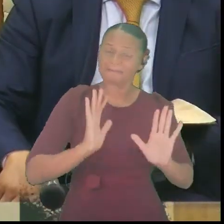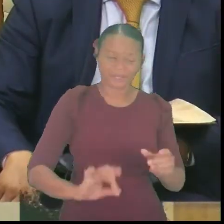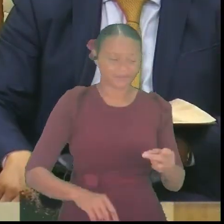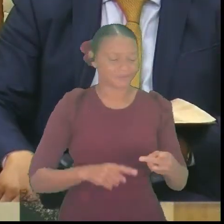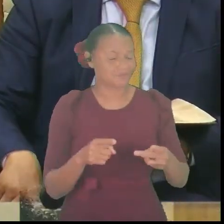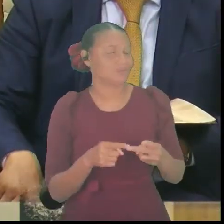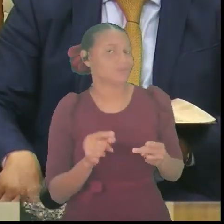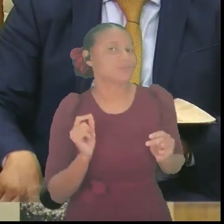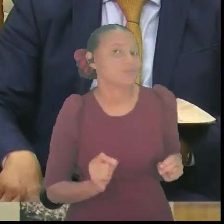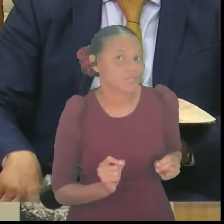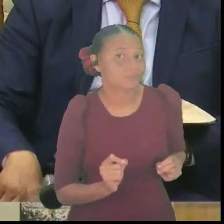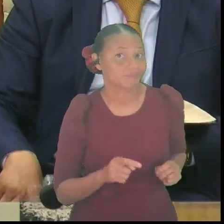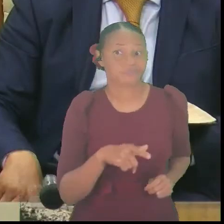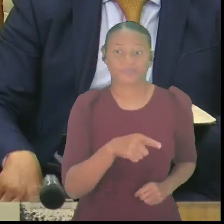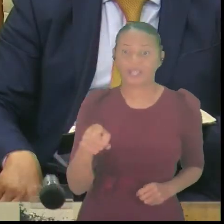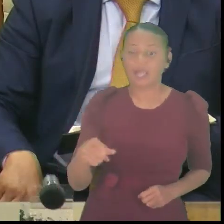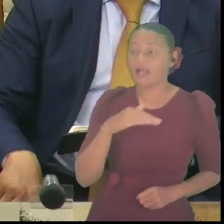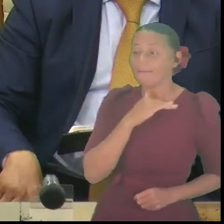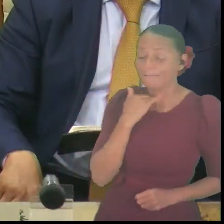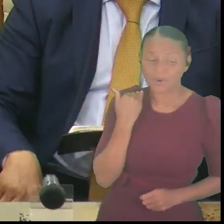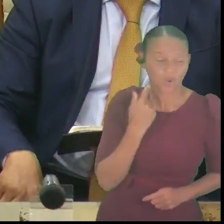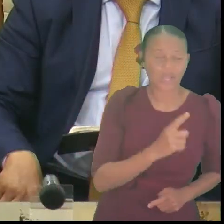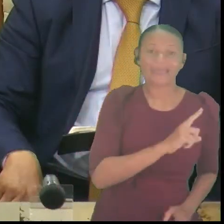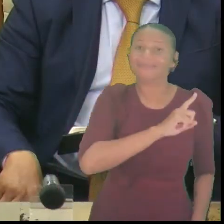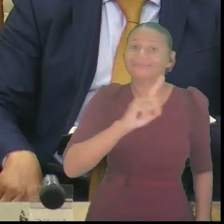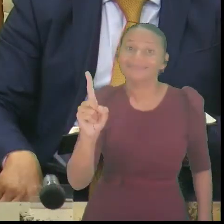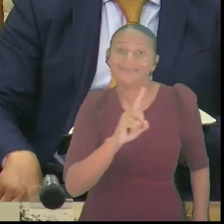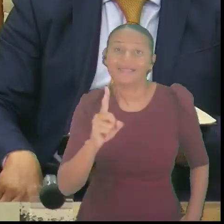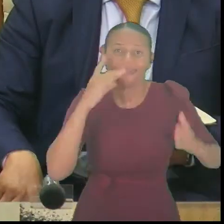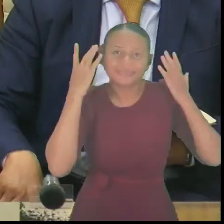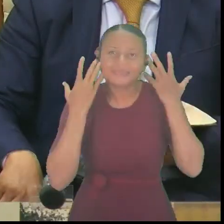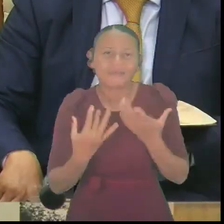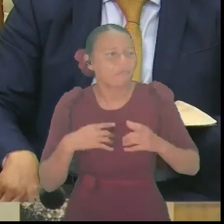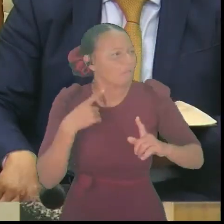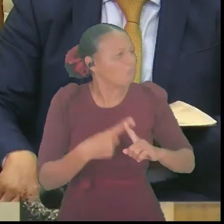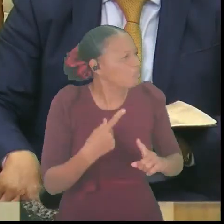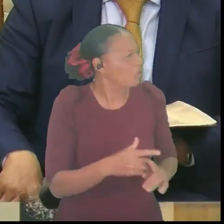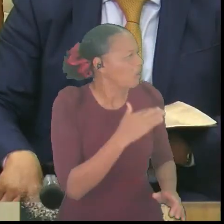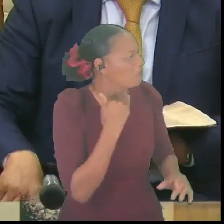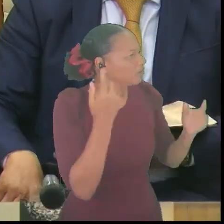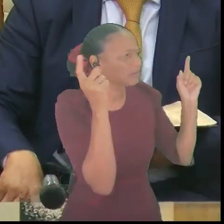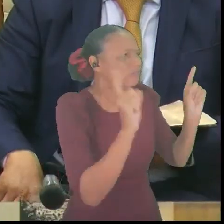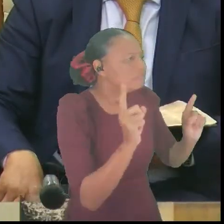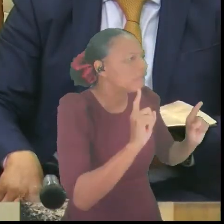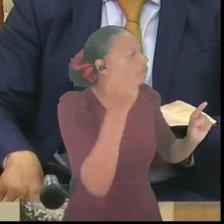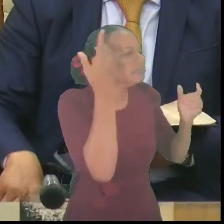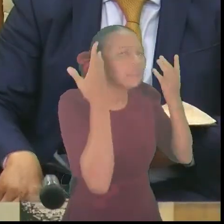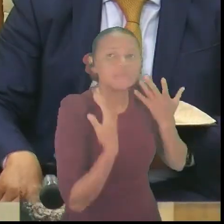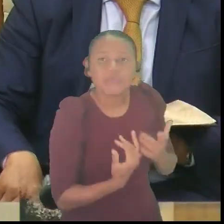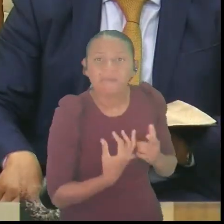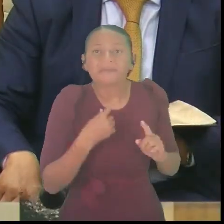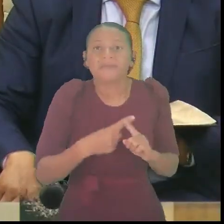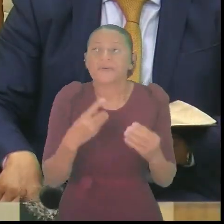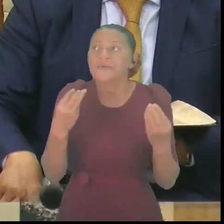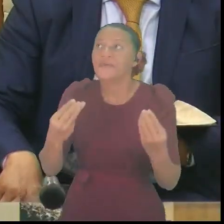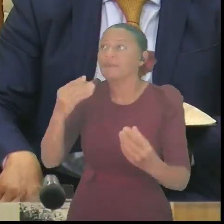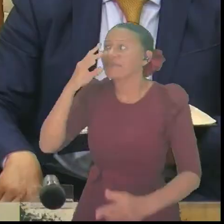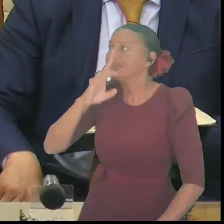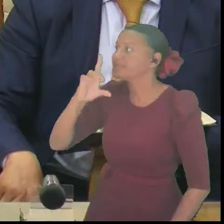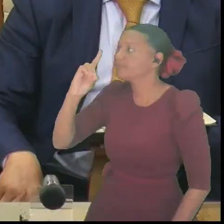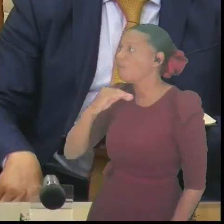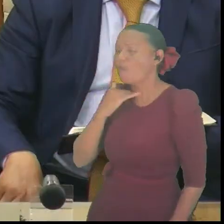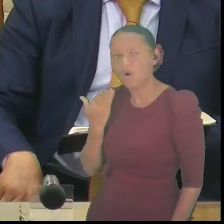lugar, sua morte também é não natural. E por que ela é não natural? Porque como é que Deus